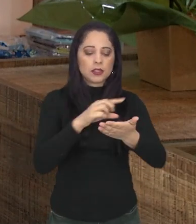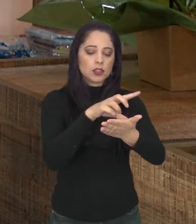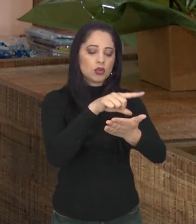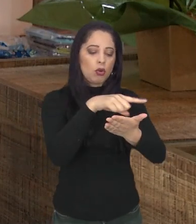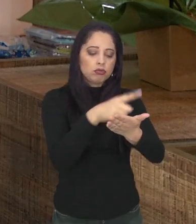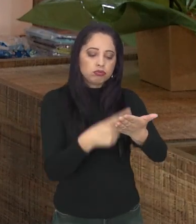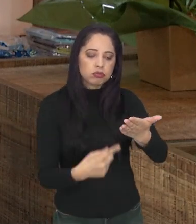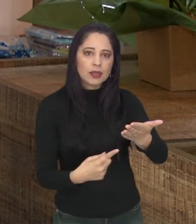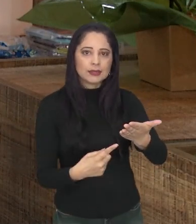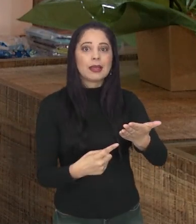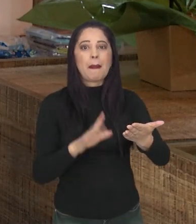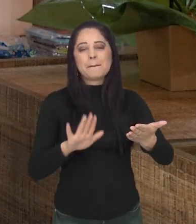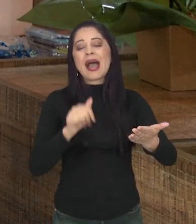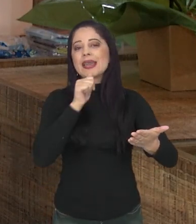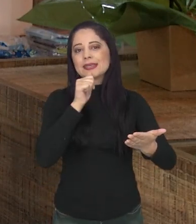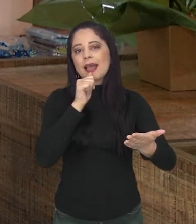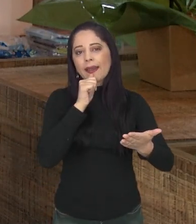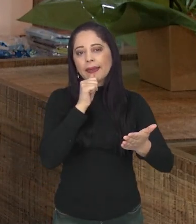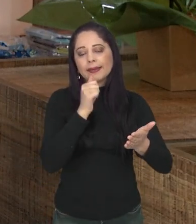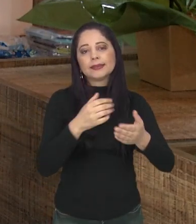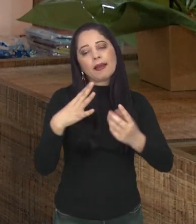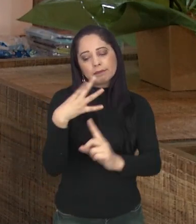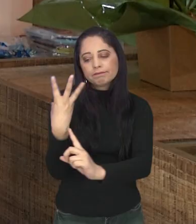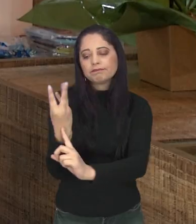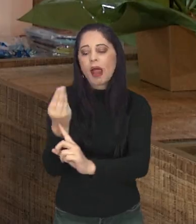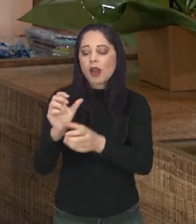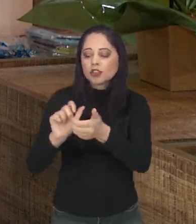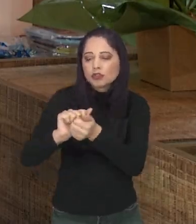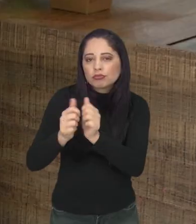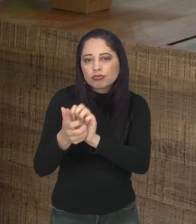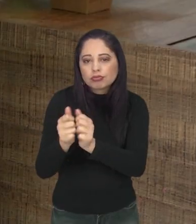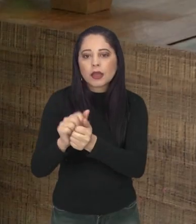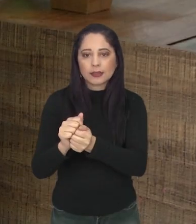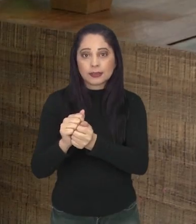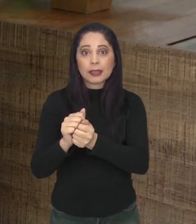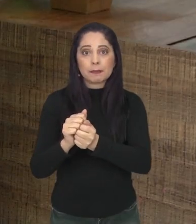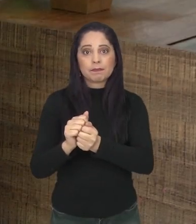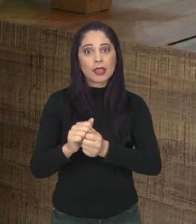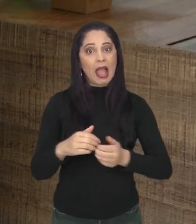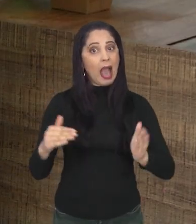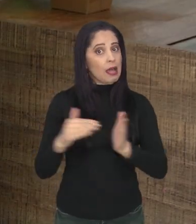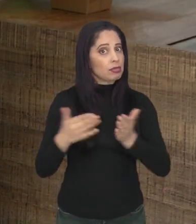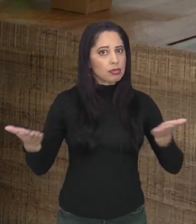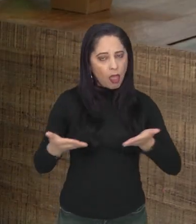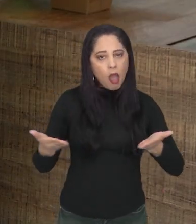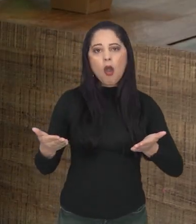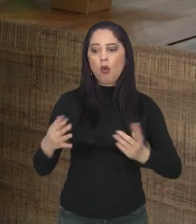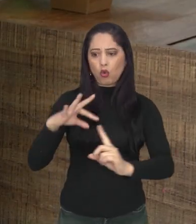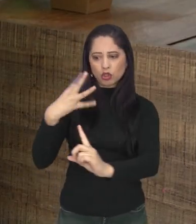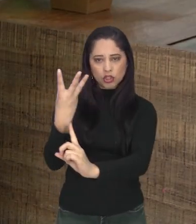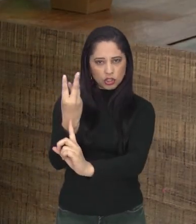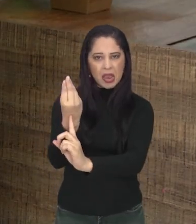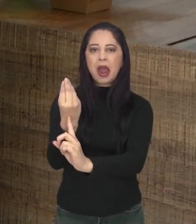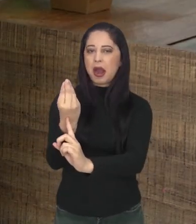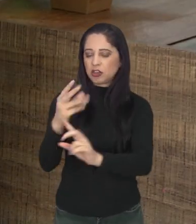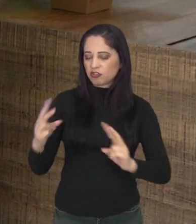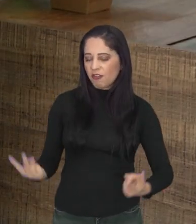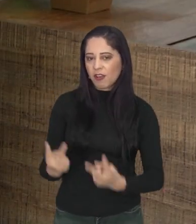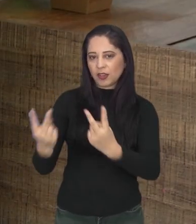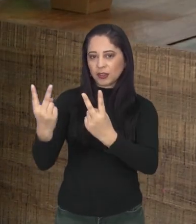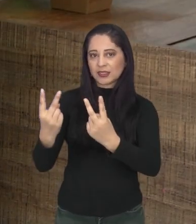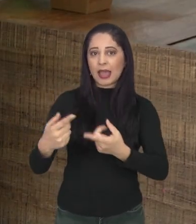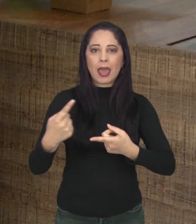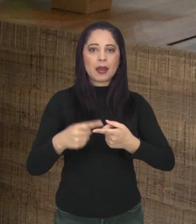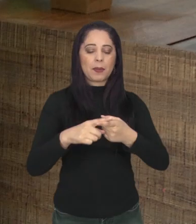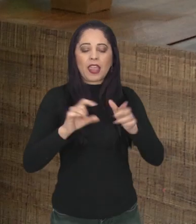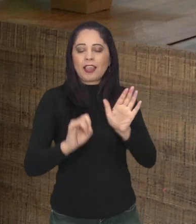encadernação mesmo que em processo artesanal uma arte que tem sido valorizada ainda mais nos dias